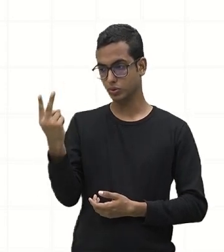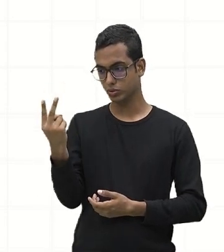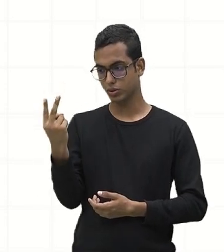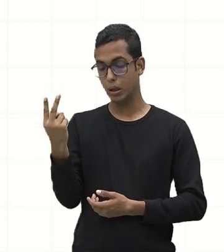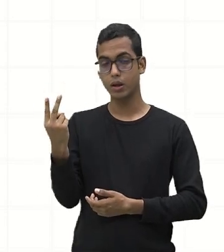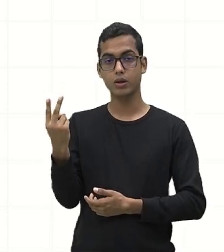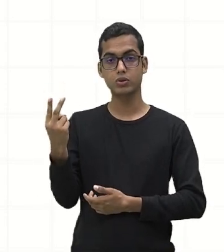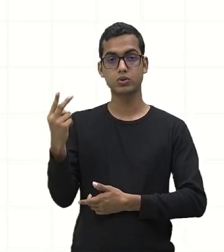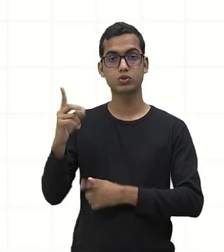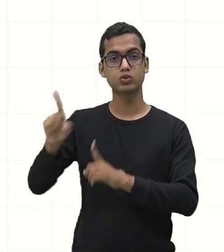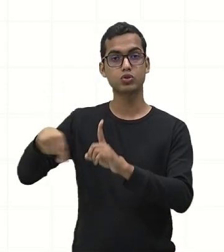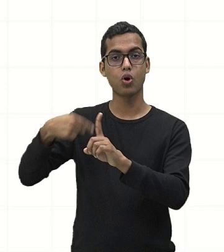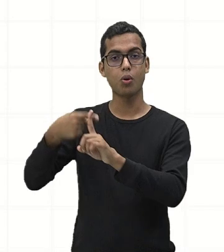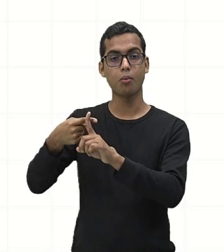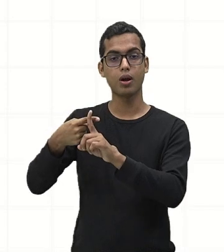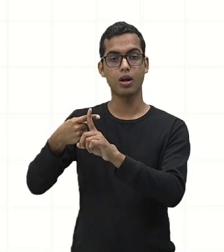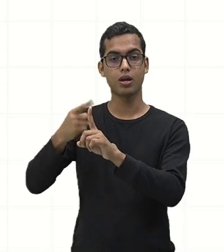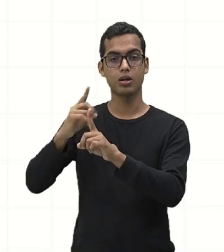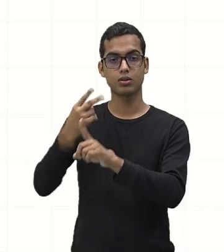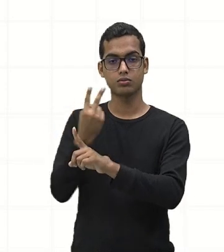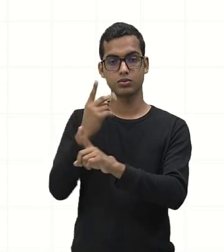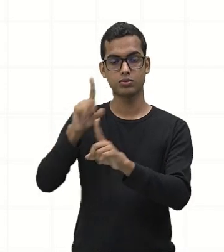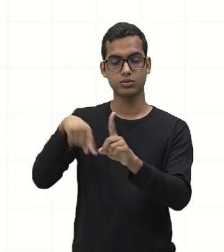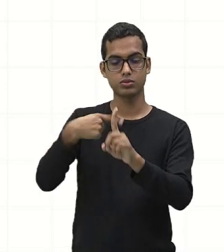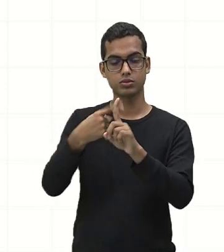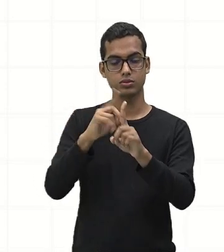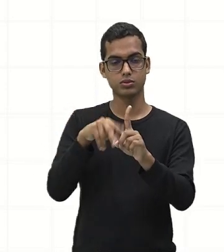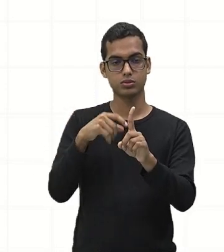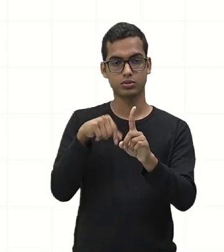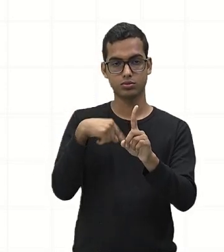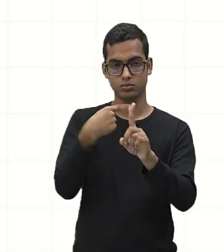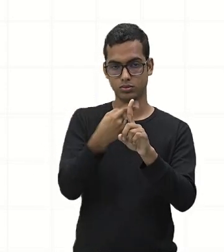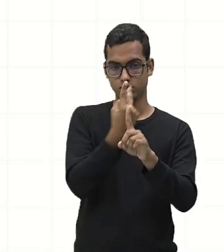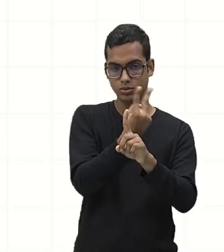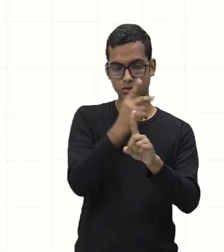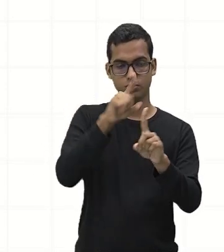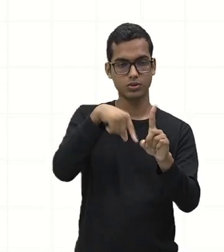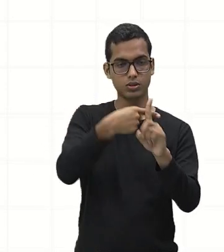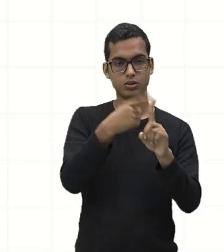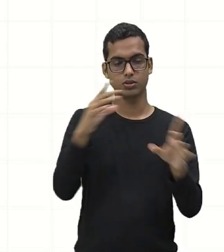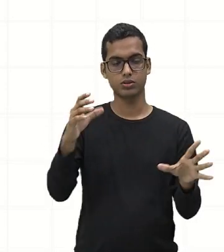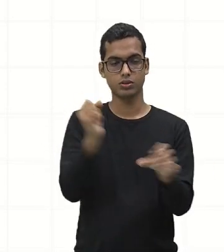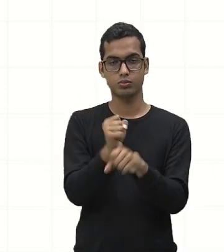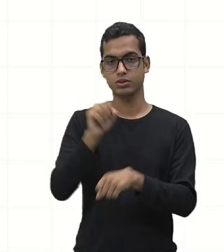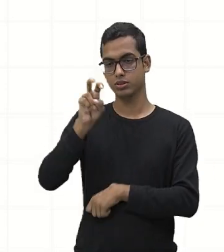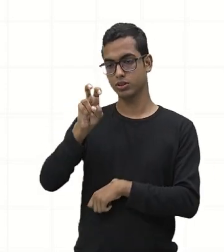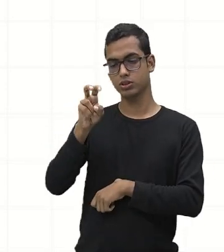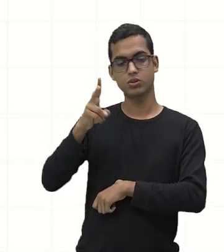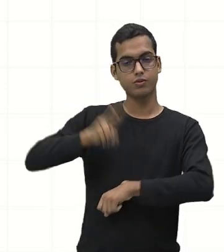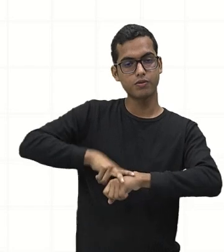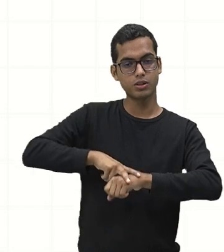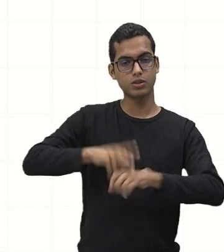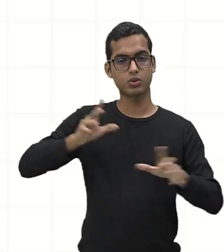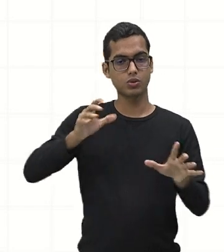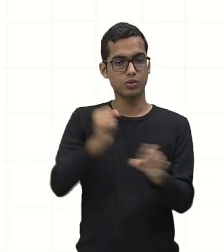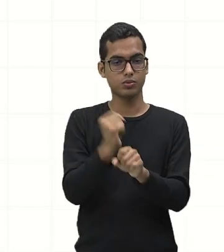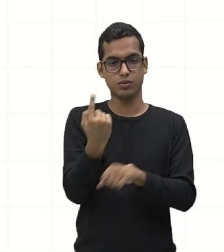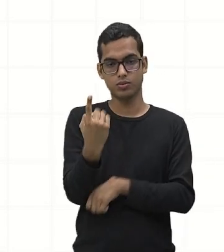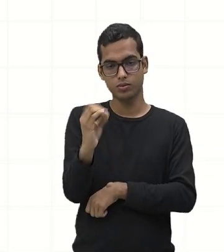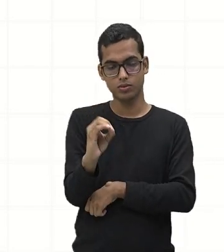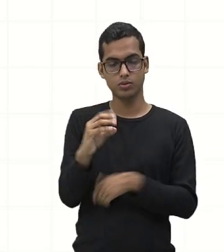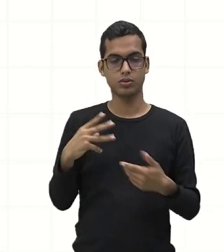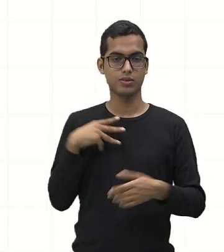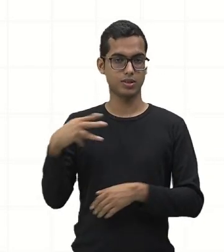Então, 5 vezes 2, 2 vezes 5, vai dar o mesmo resultado, que é 10. 3 elevado à